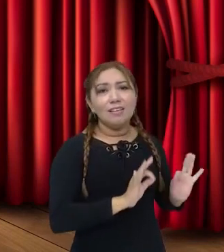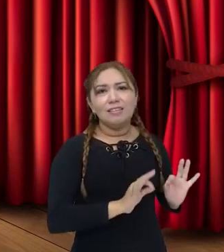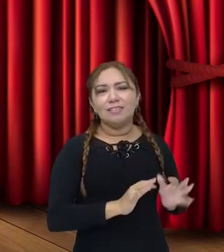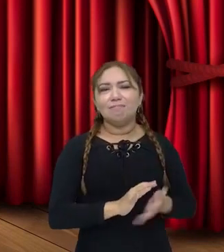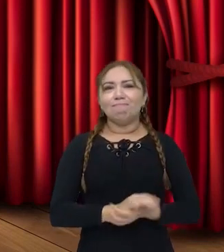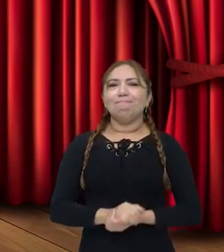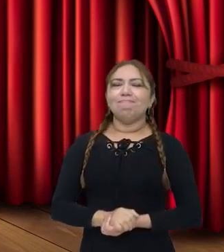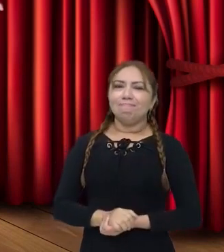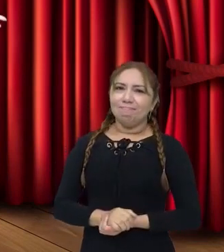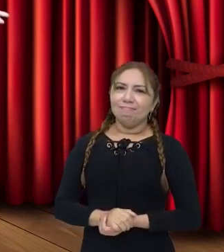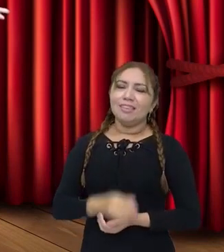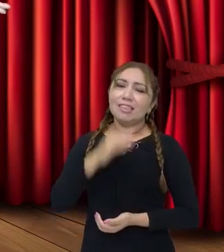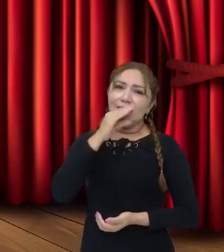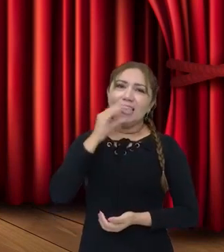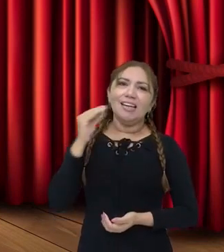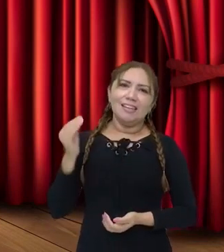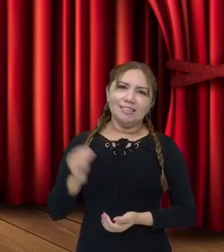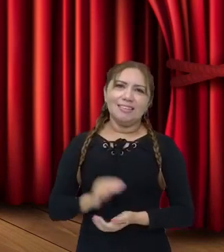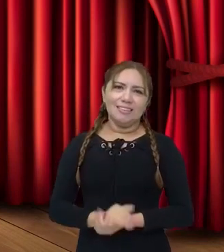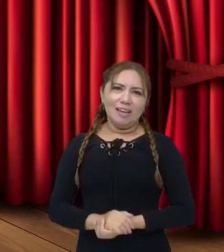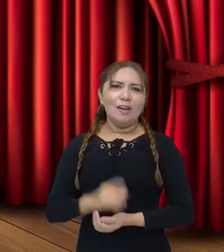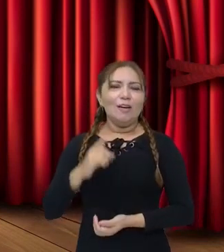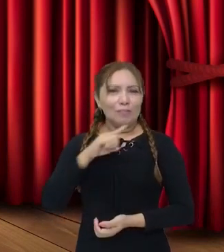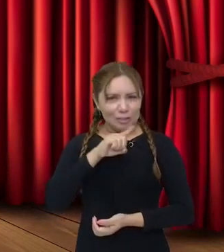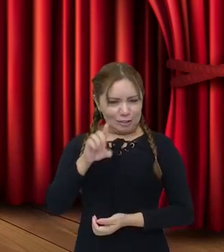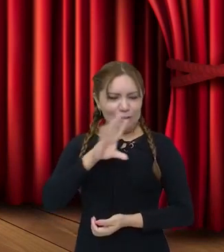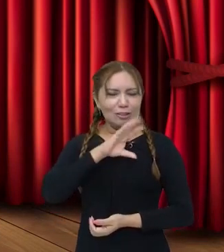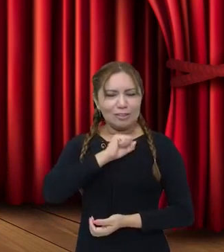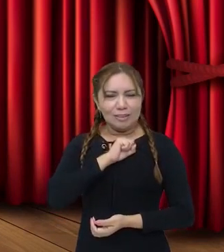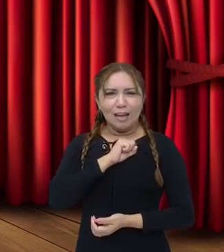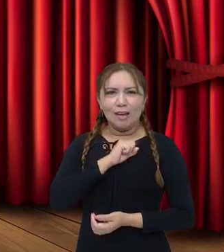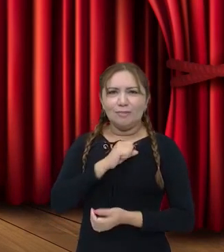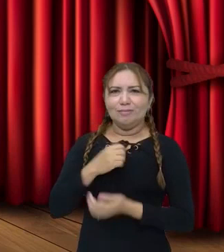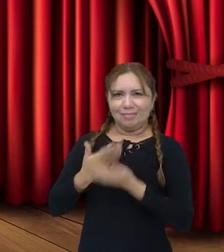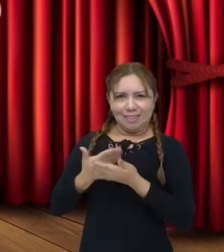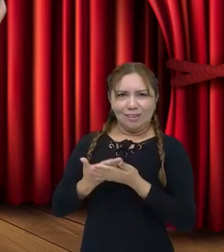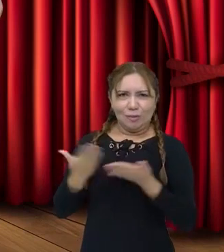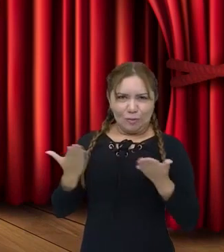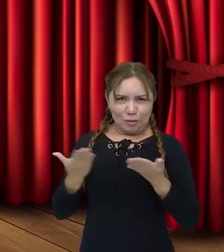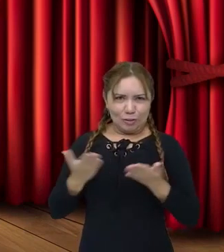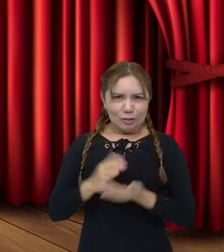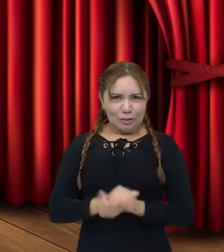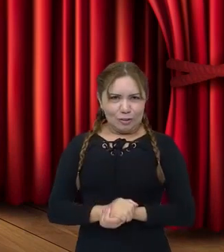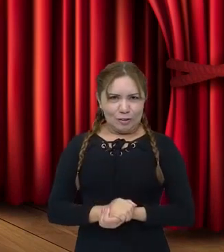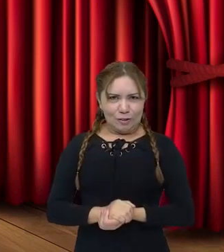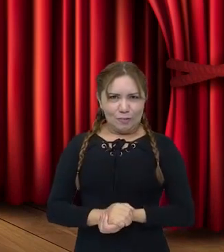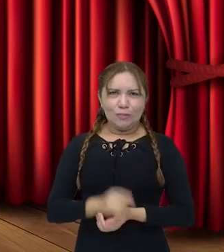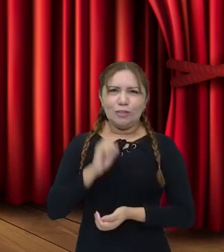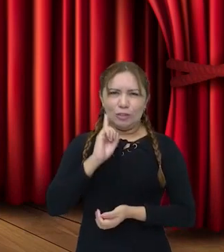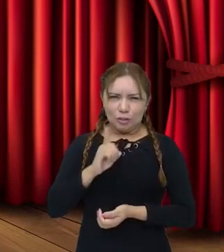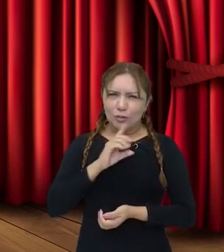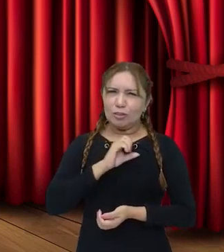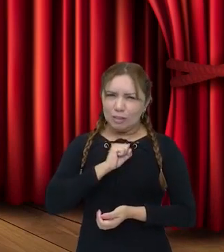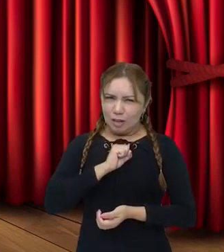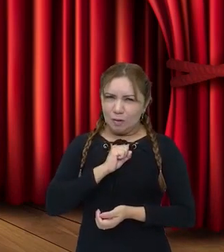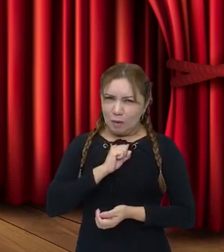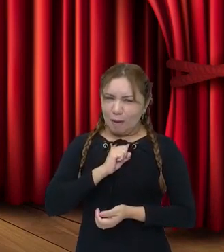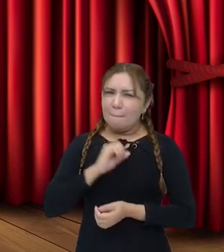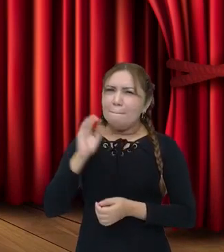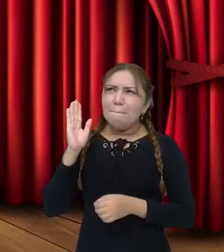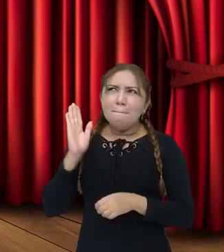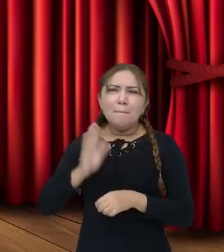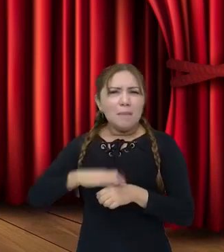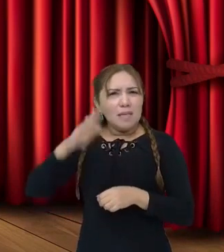nada faz. Crianças, vocês gostaram da nossa aula de hoje? E vocês gostaram principalmente do nosso jogo